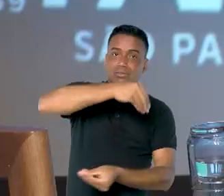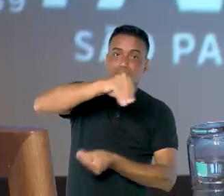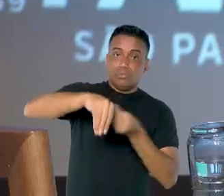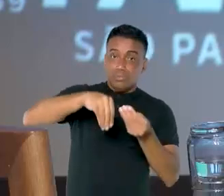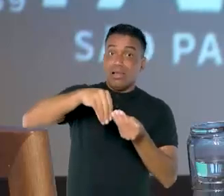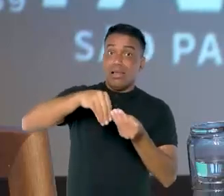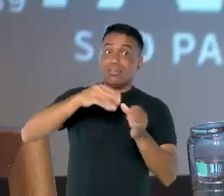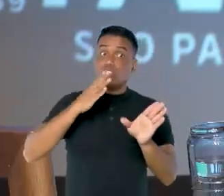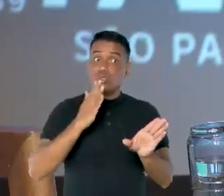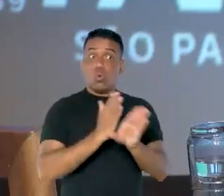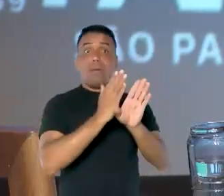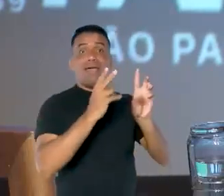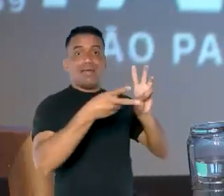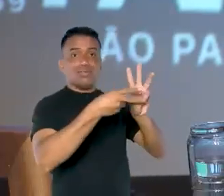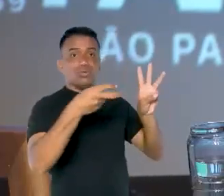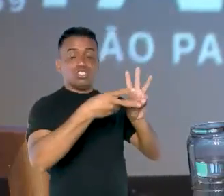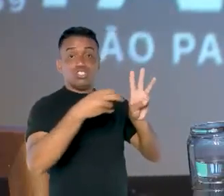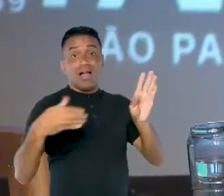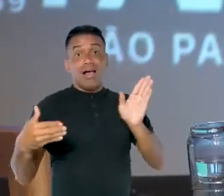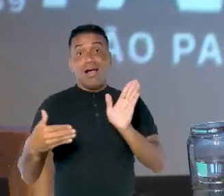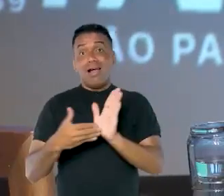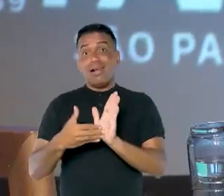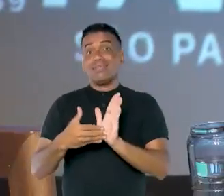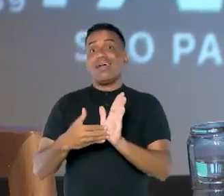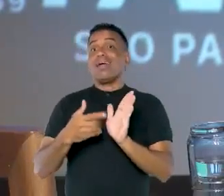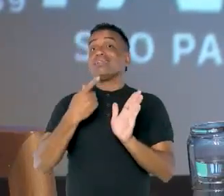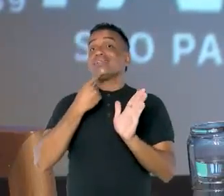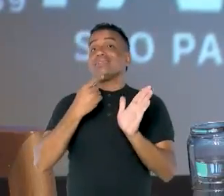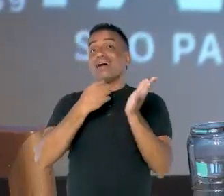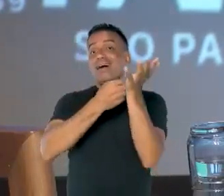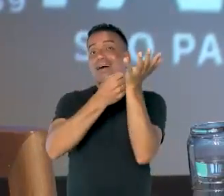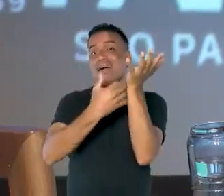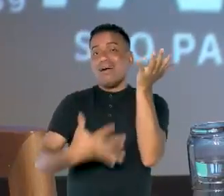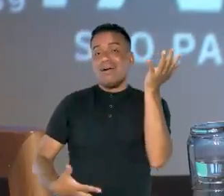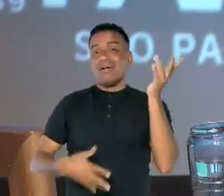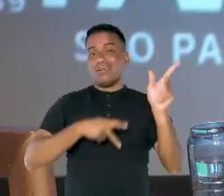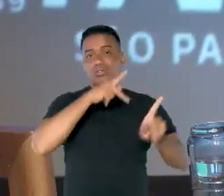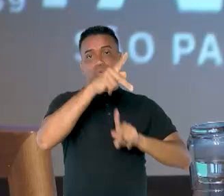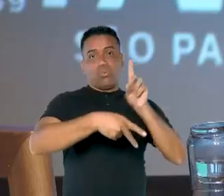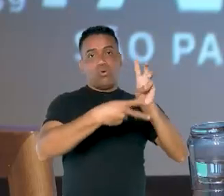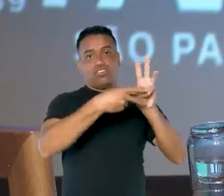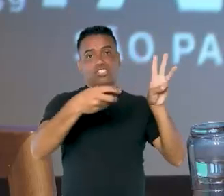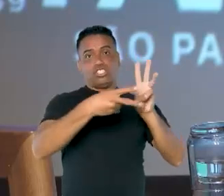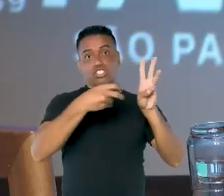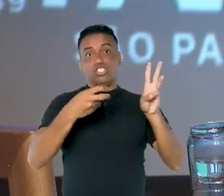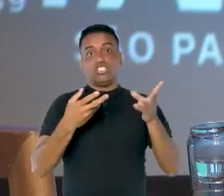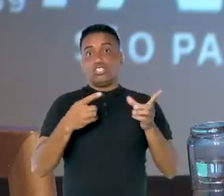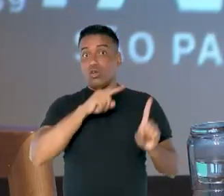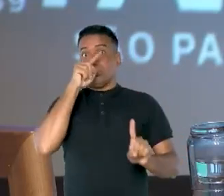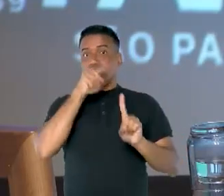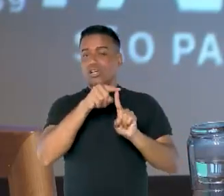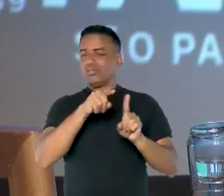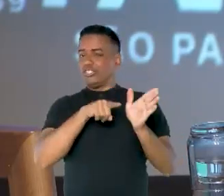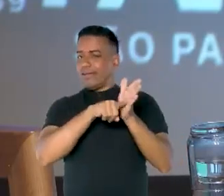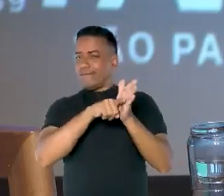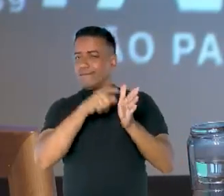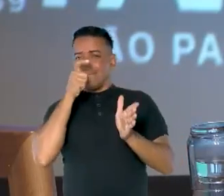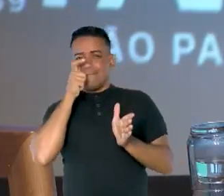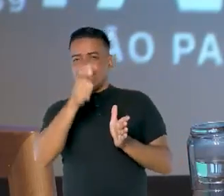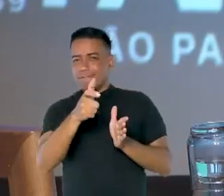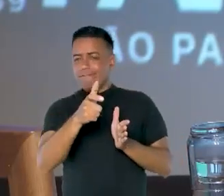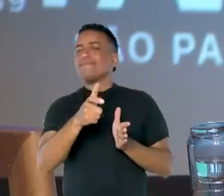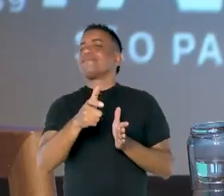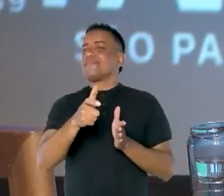índios e até o sangue dos indígenas, que passa a ser um objeto de pesquisa, de